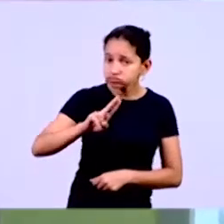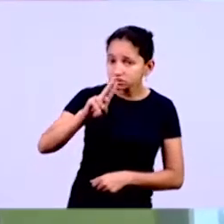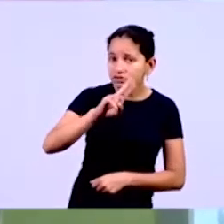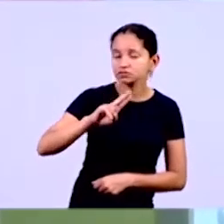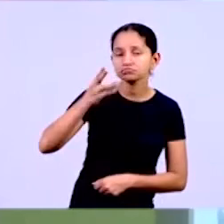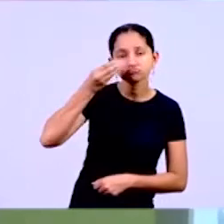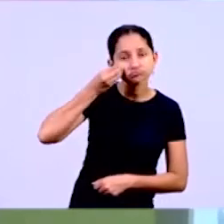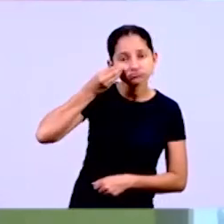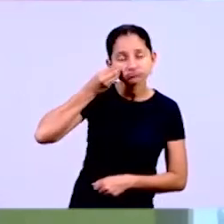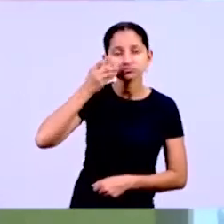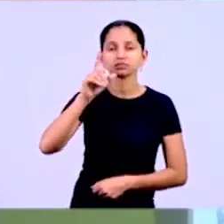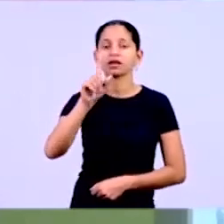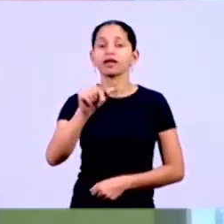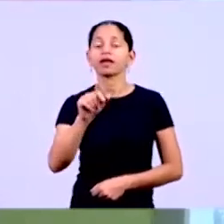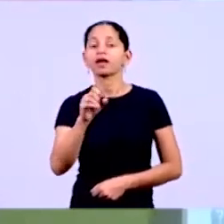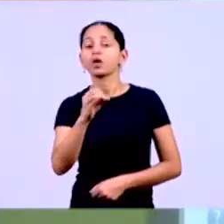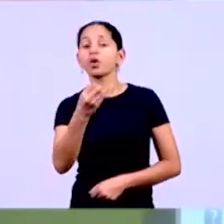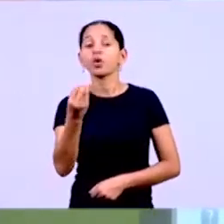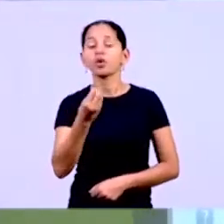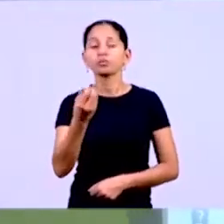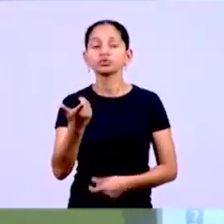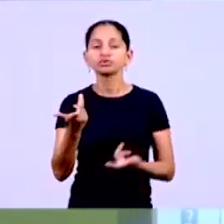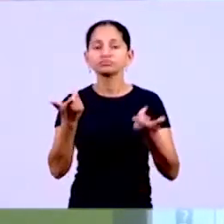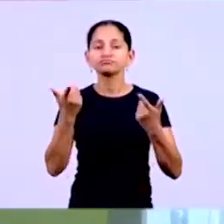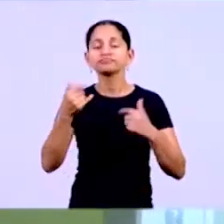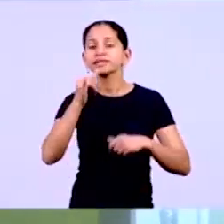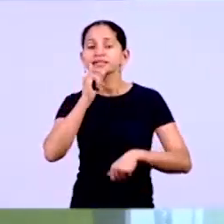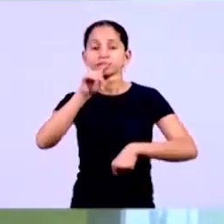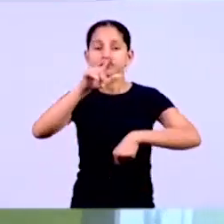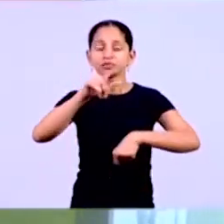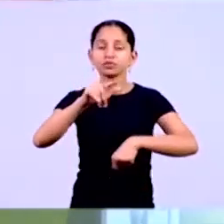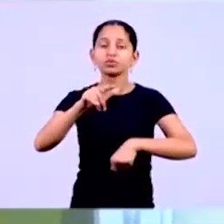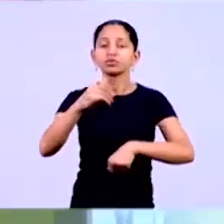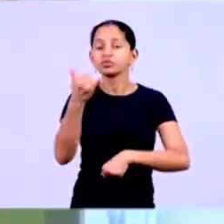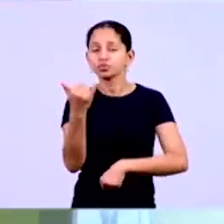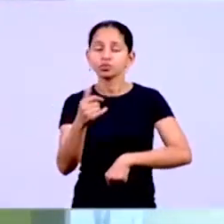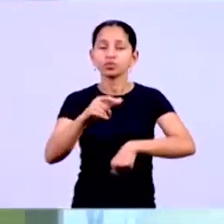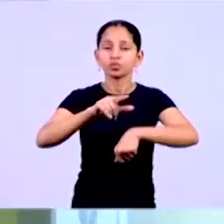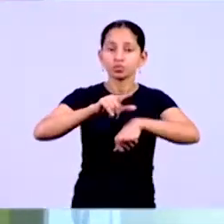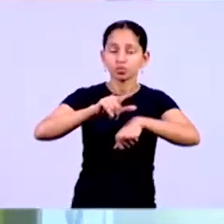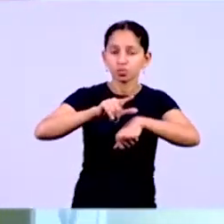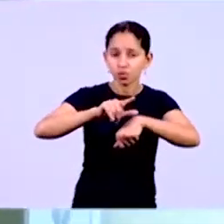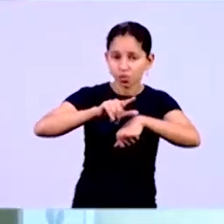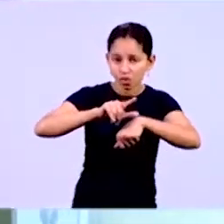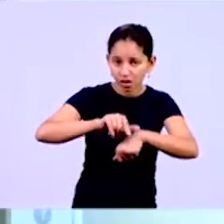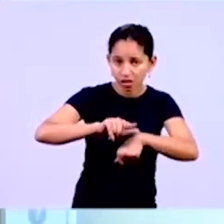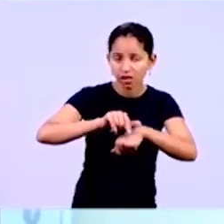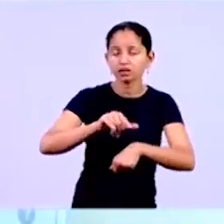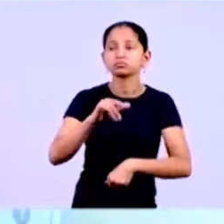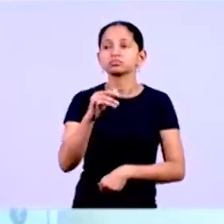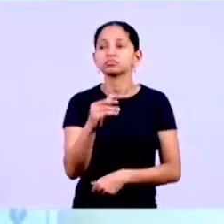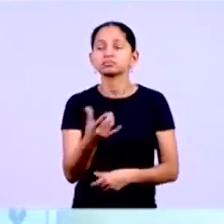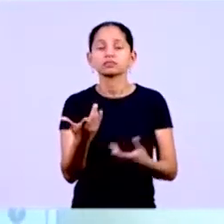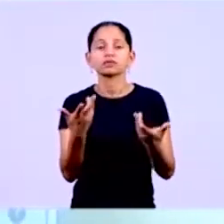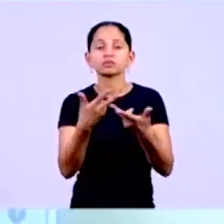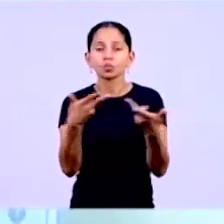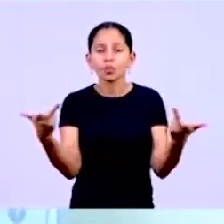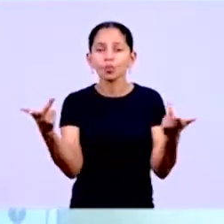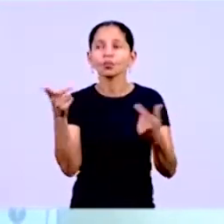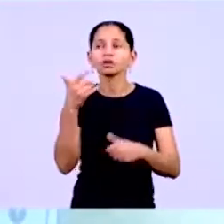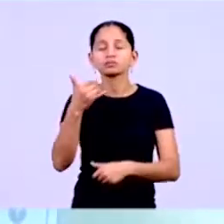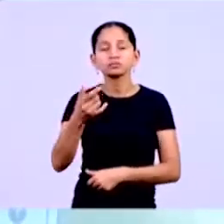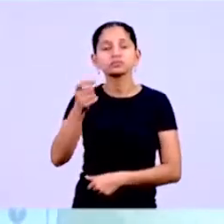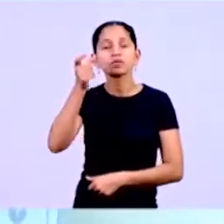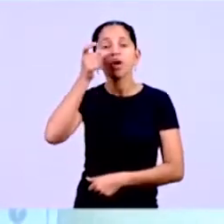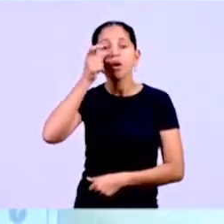Que são dispositivos de se vestir, como o celular e o óculos, né? O celular, quase todas as empresas estão lançando celulares inteligentes e